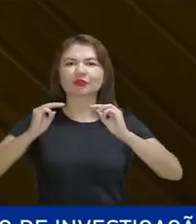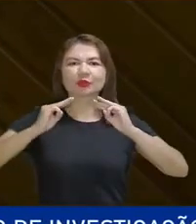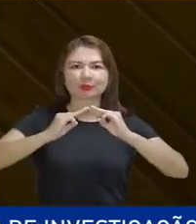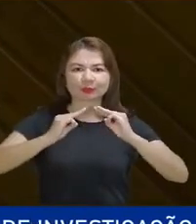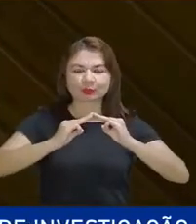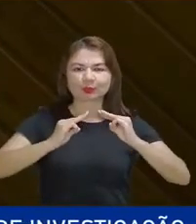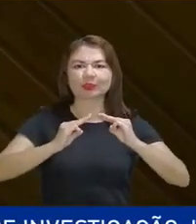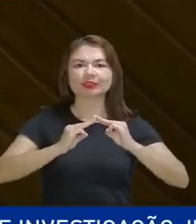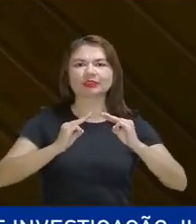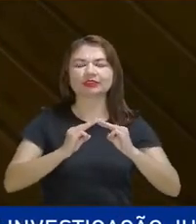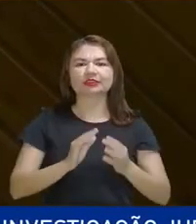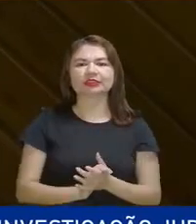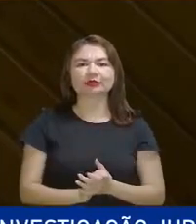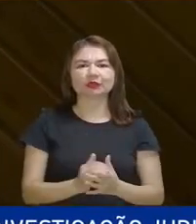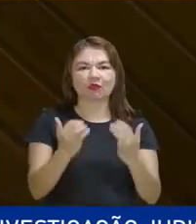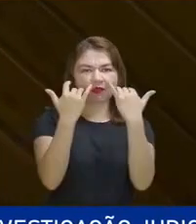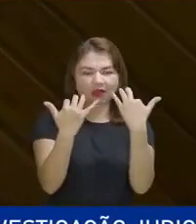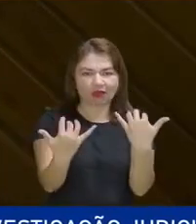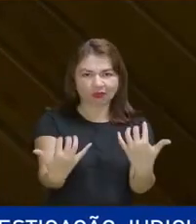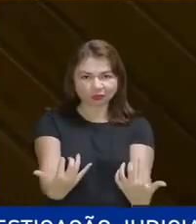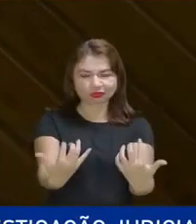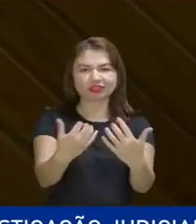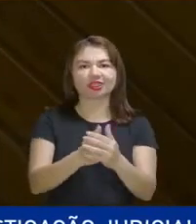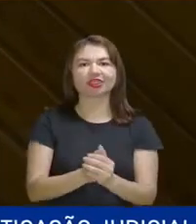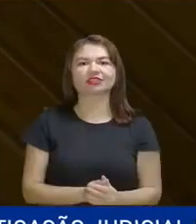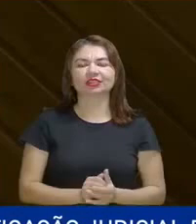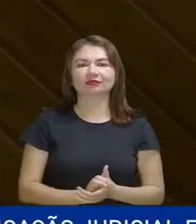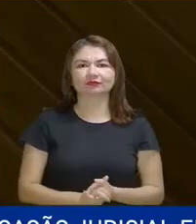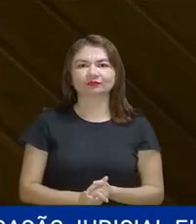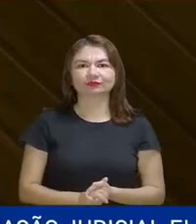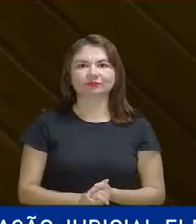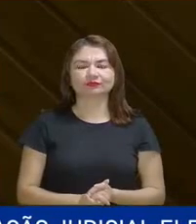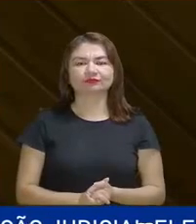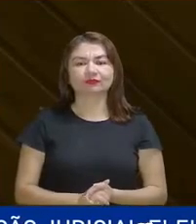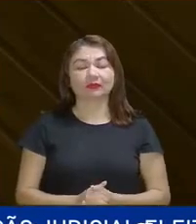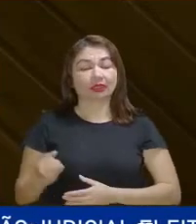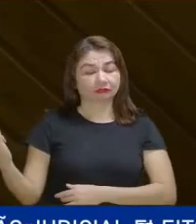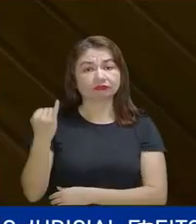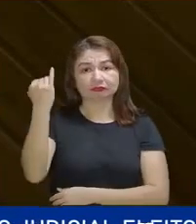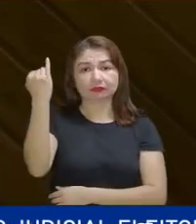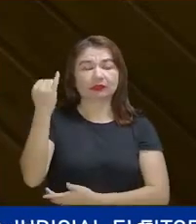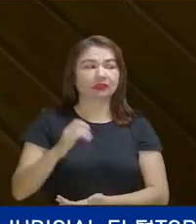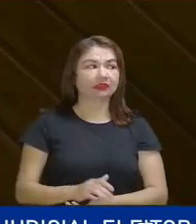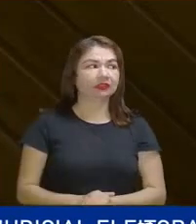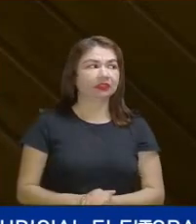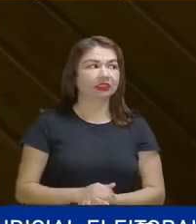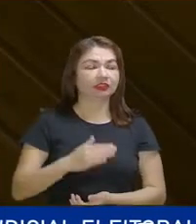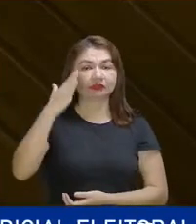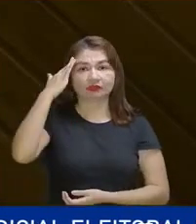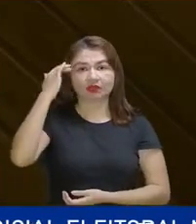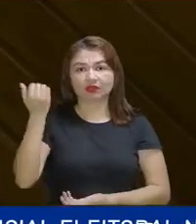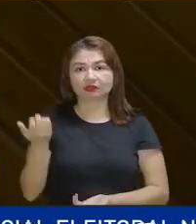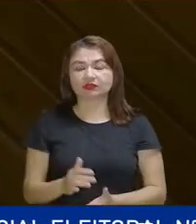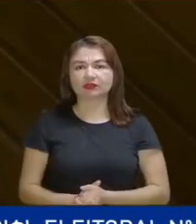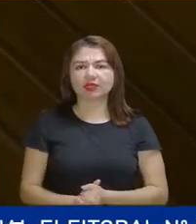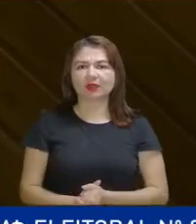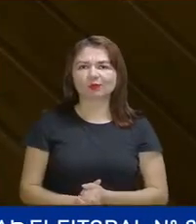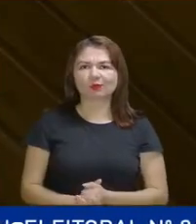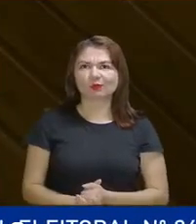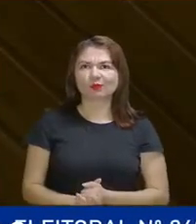a audiência de instrução, Excelência, doutor Carmo. É de sobremaneira importante para que Vossa Excelência saiba o quão